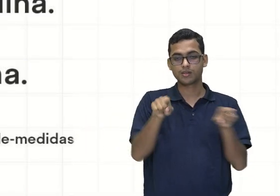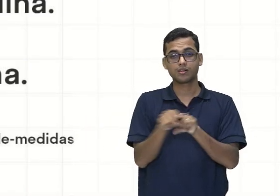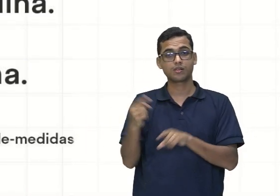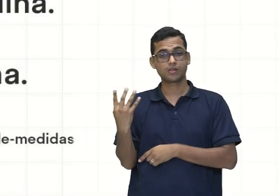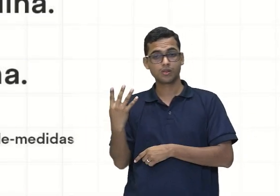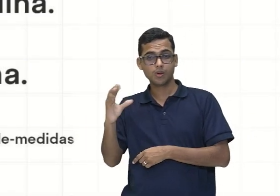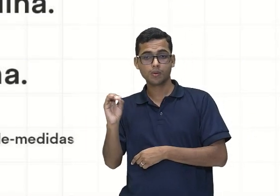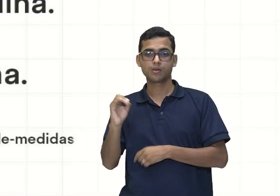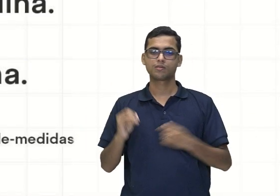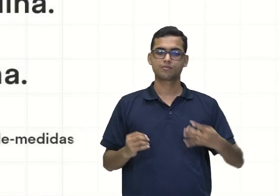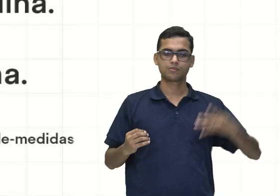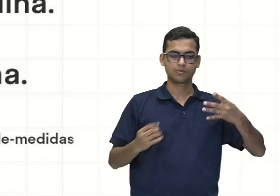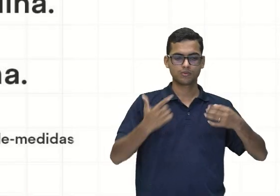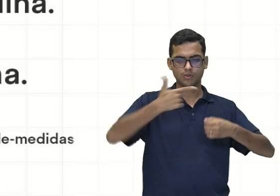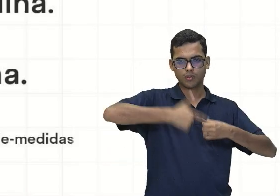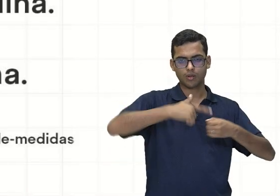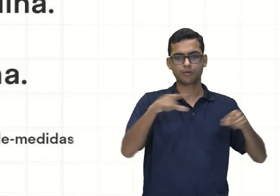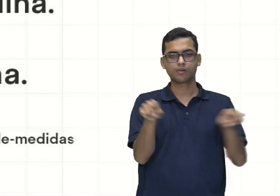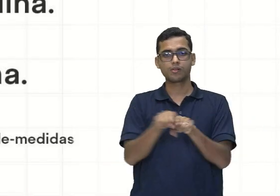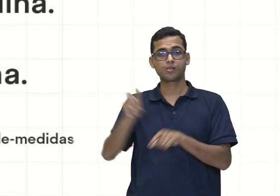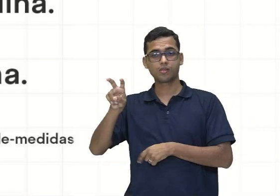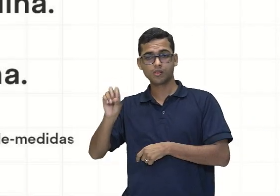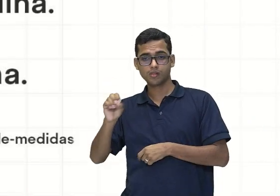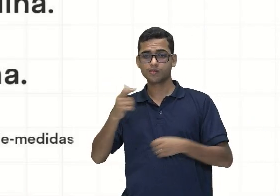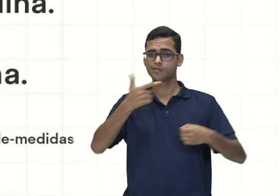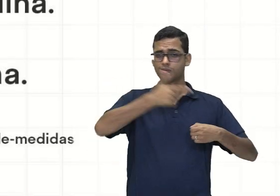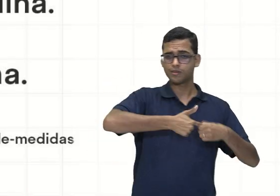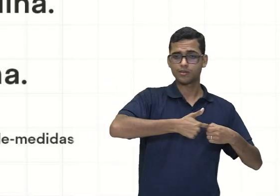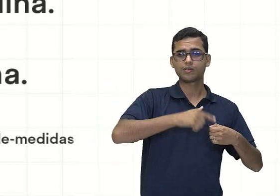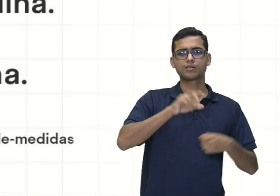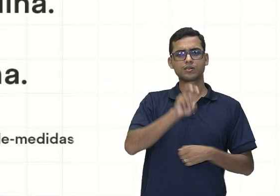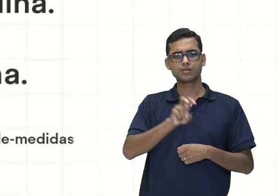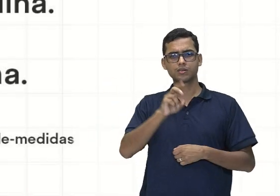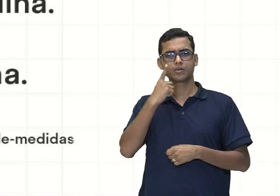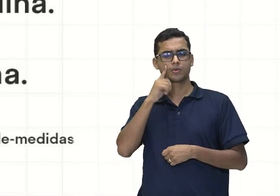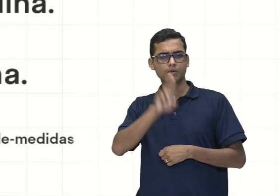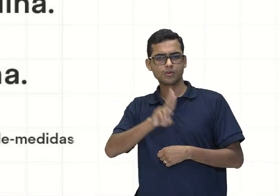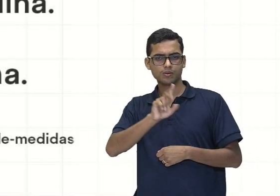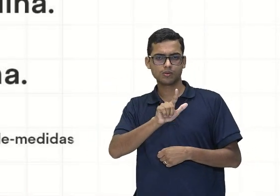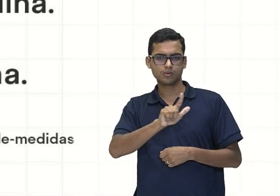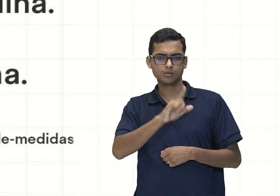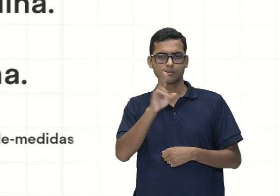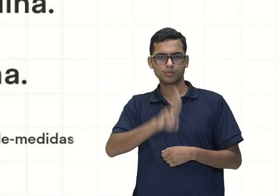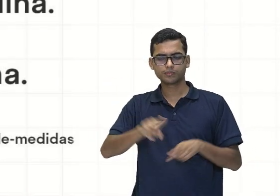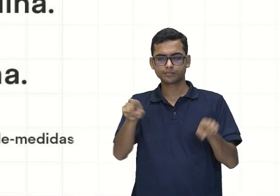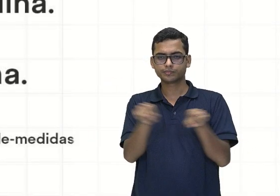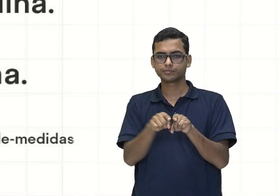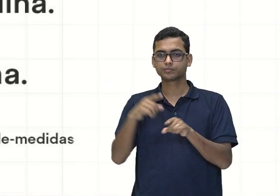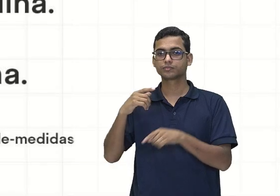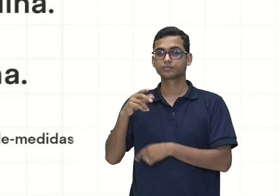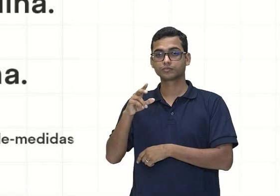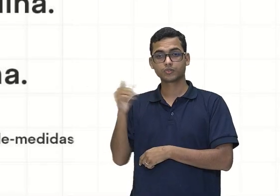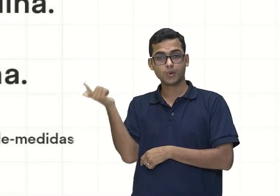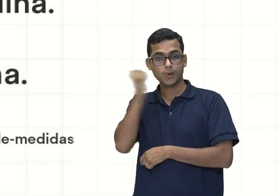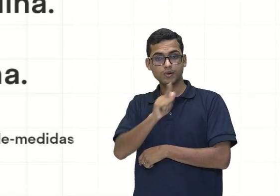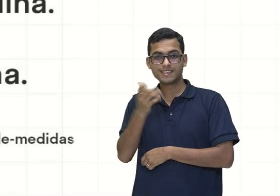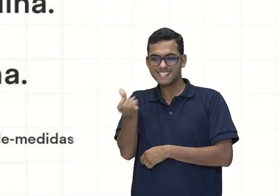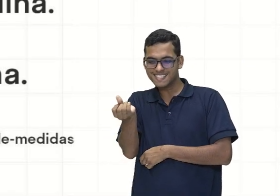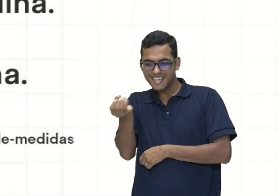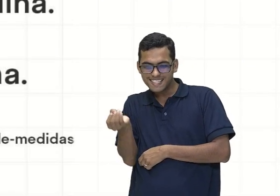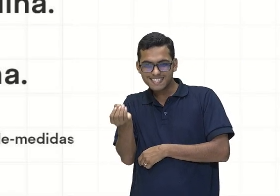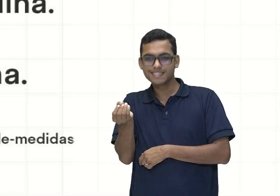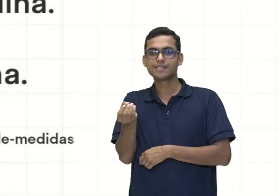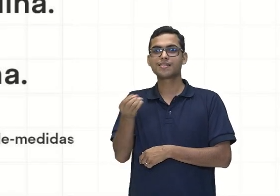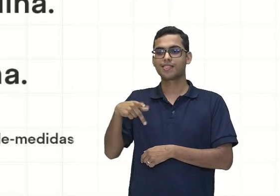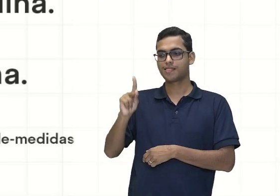litros. Em 50, 5 litros. E quando ele chegar ali no quilômetro 60,